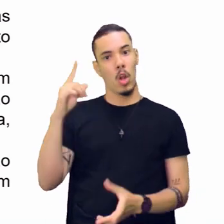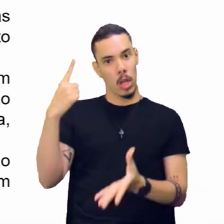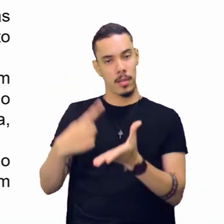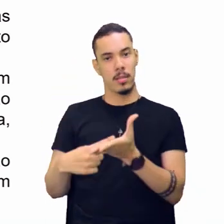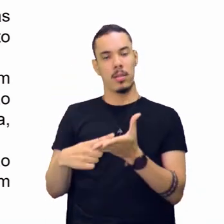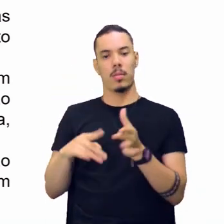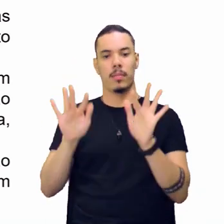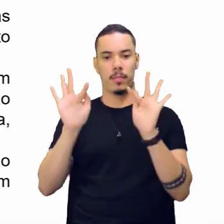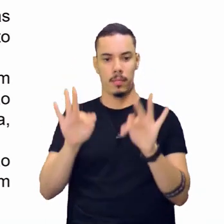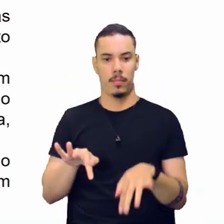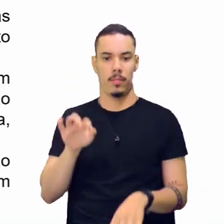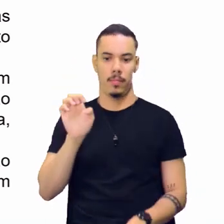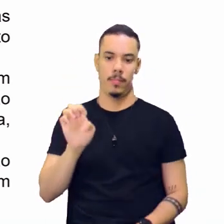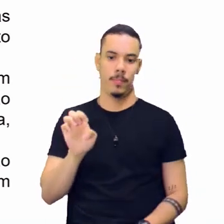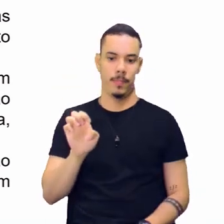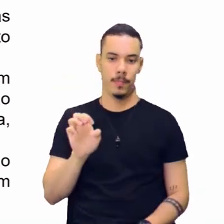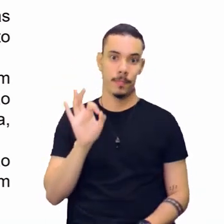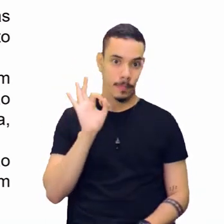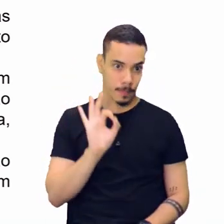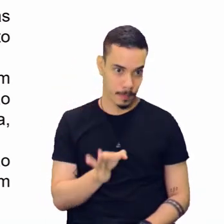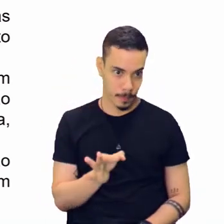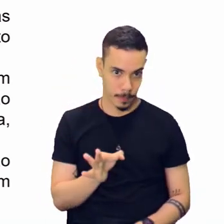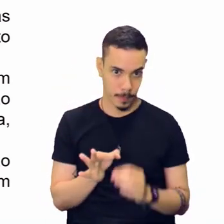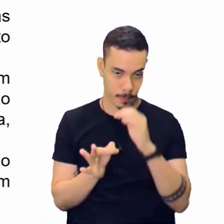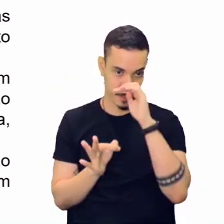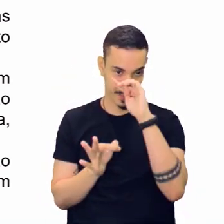Oxítonas, terminadas em E. Beleza?